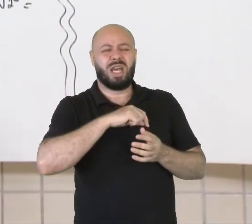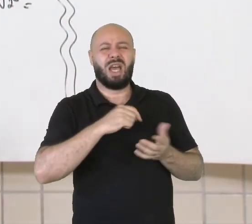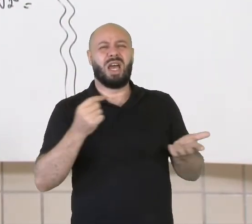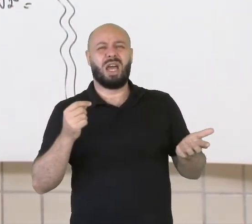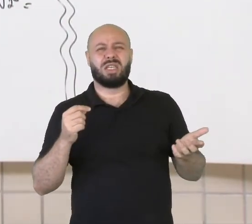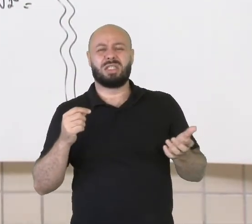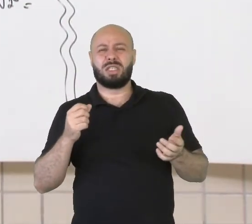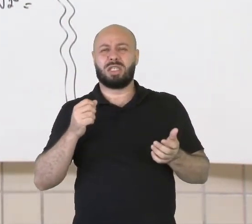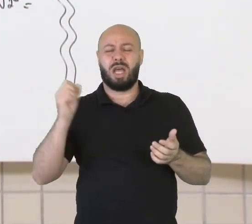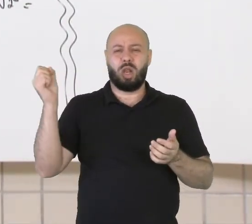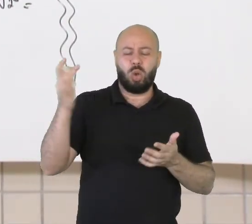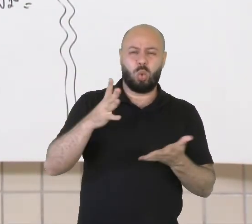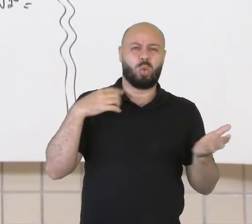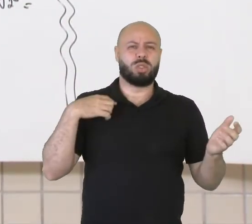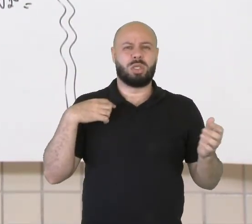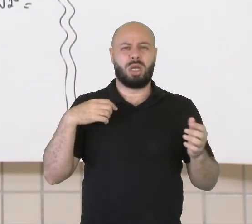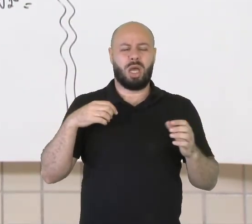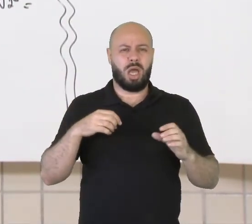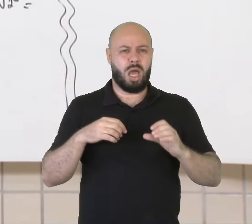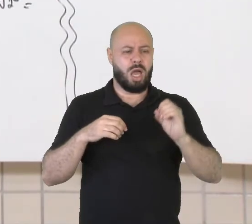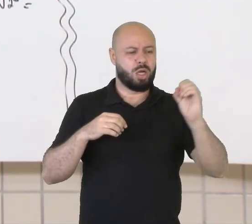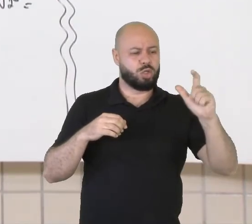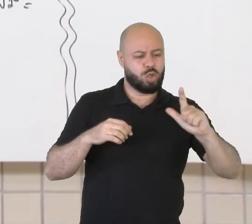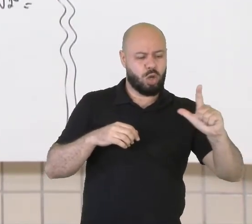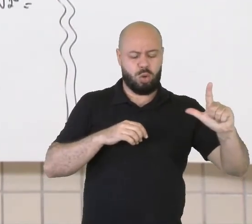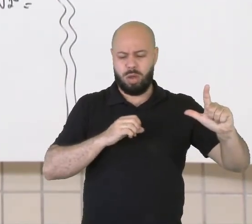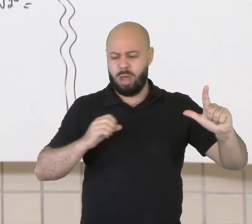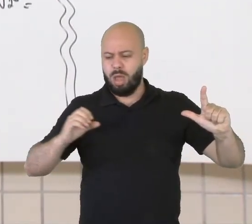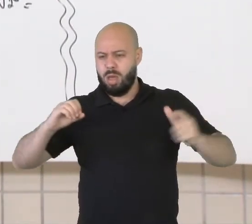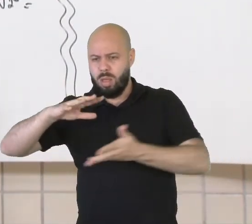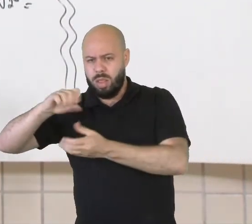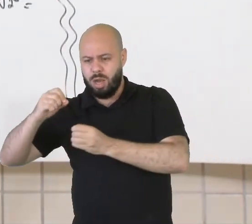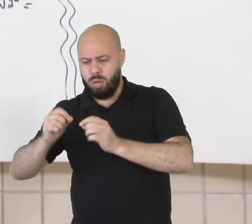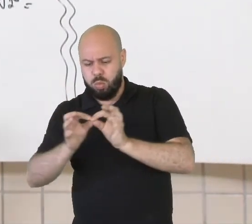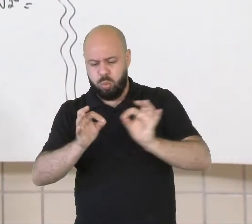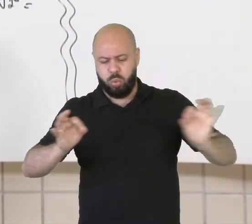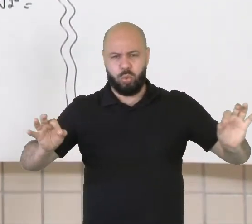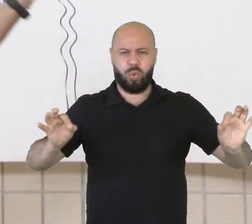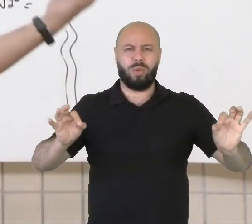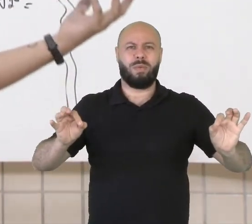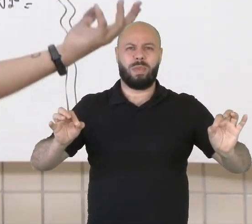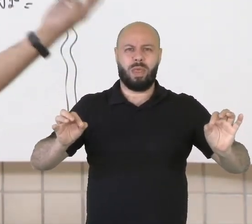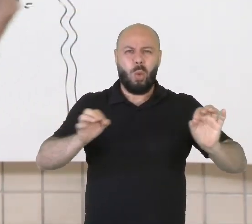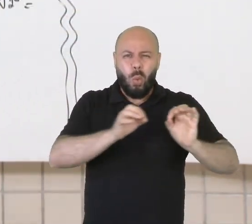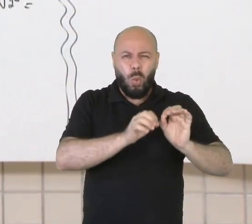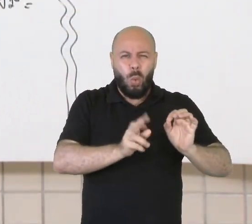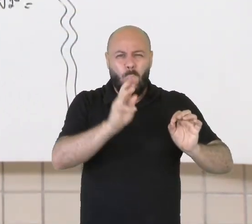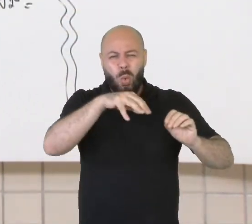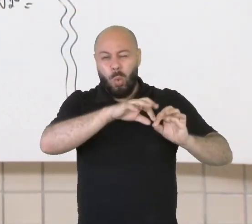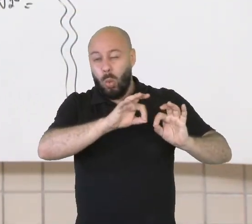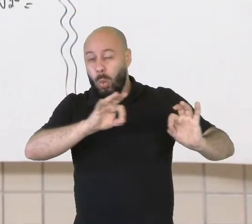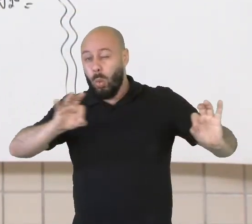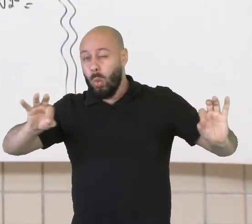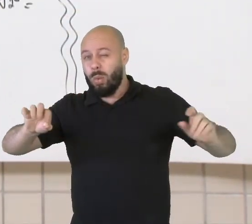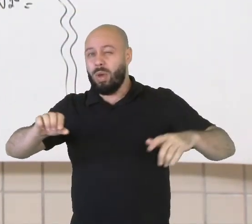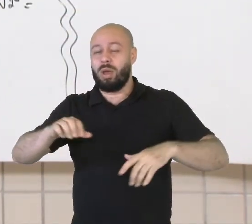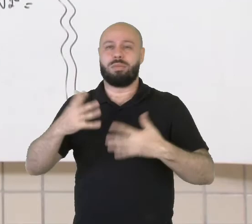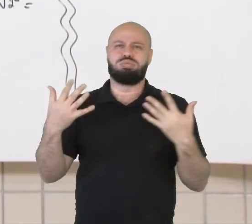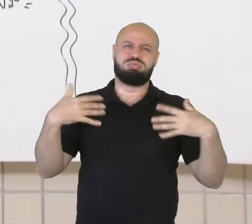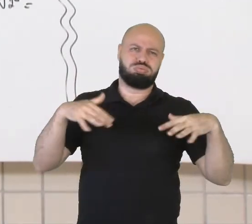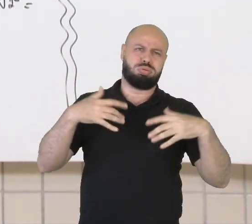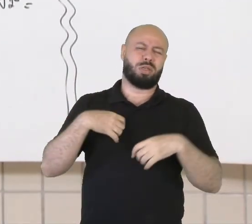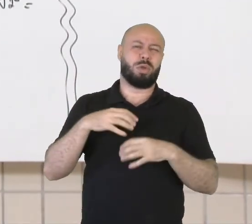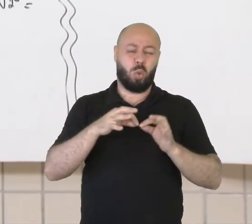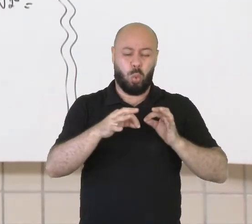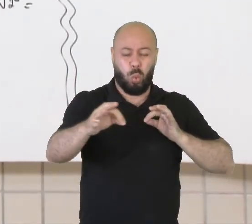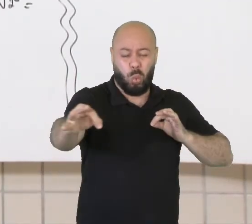Terra ao Sol, enfim. Então, quando você for trabalhar com operações com números extremamente grandes, pensando na distância da Terra e da Lua, ou